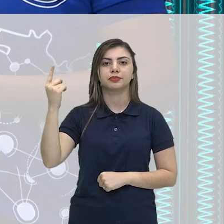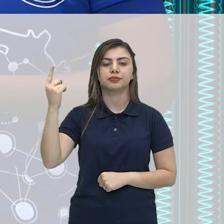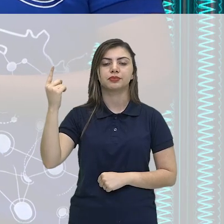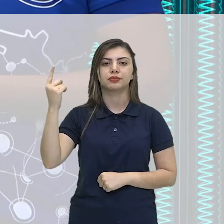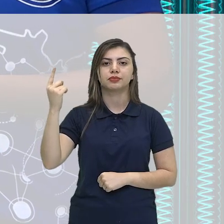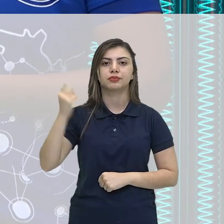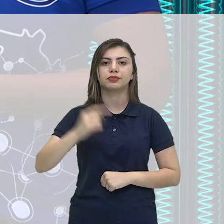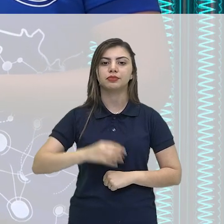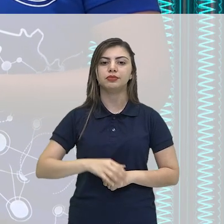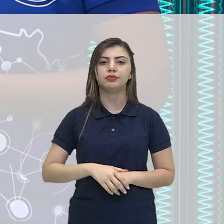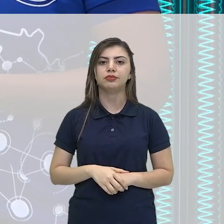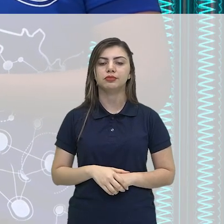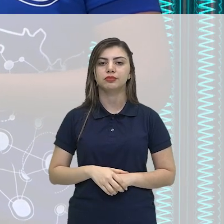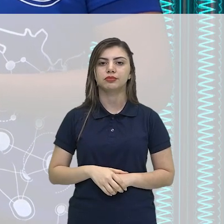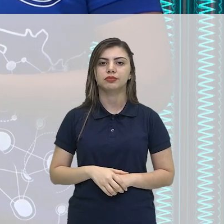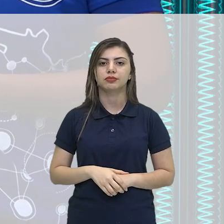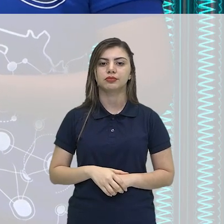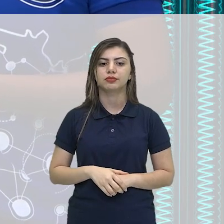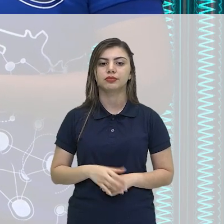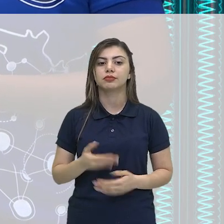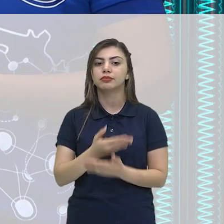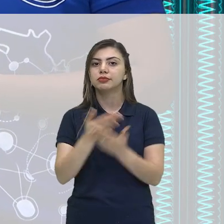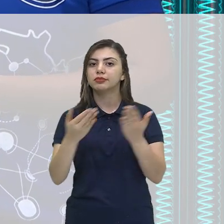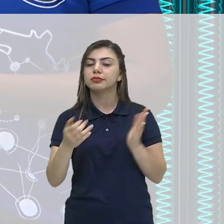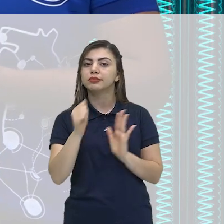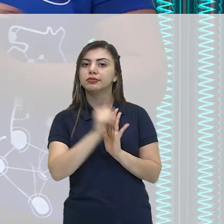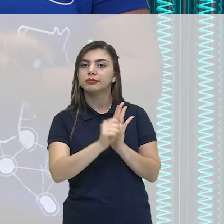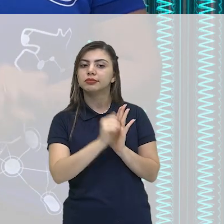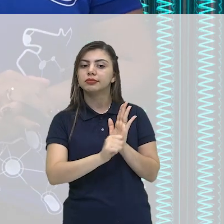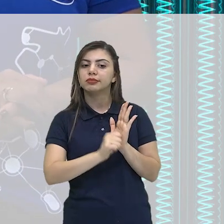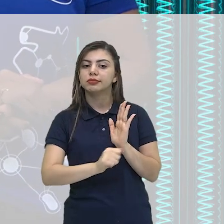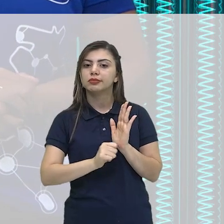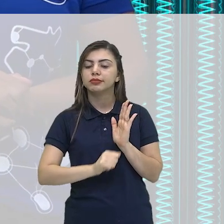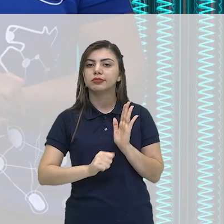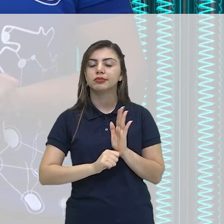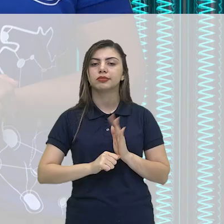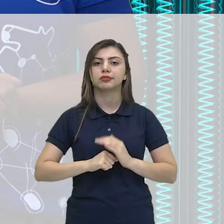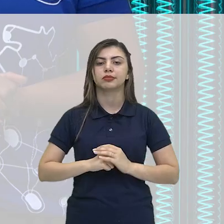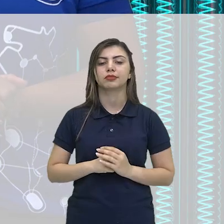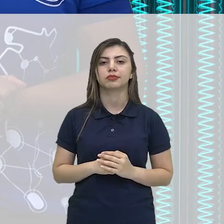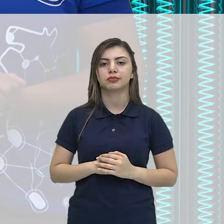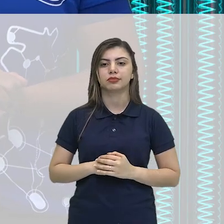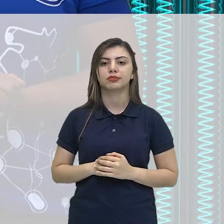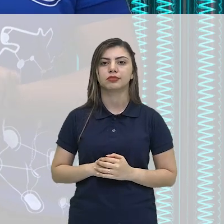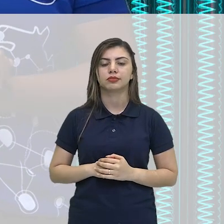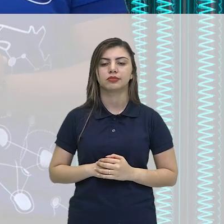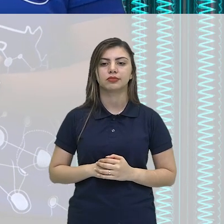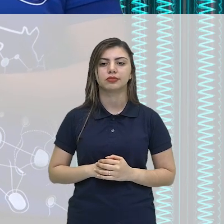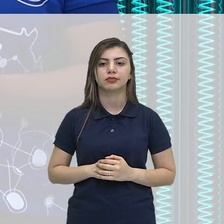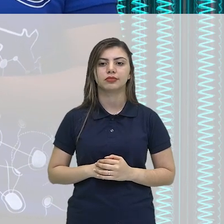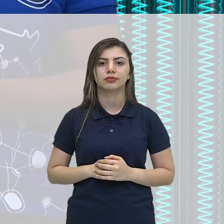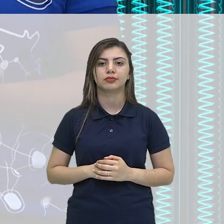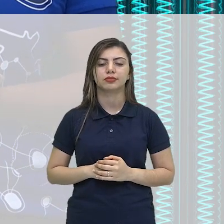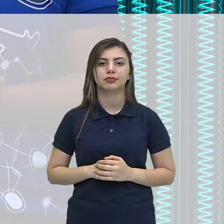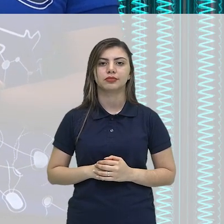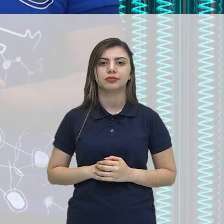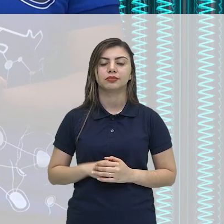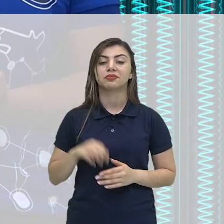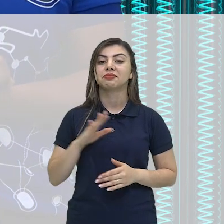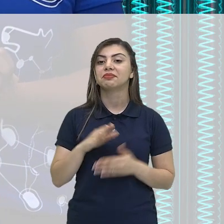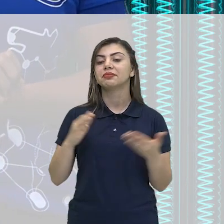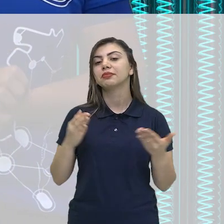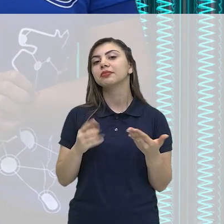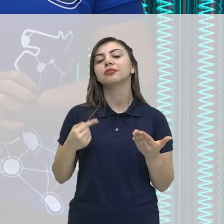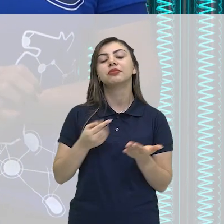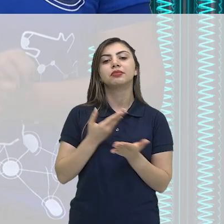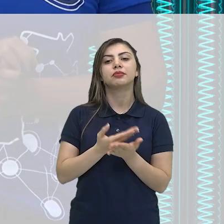is, we are, you, repete novamente, e o they, certo? Vamos agora